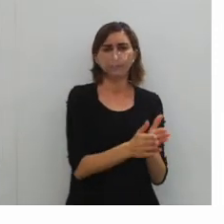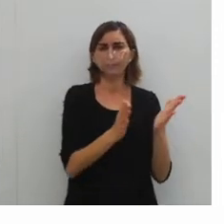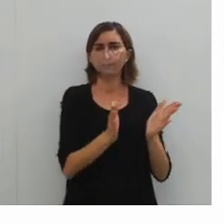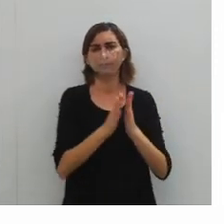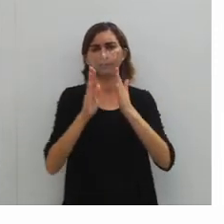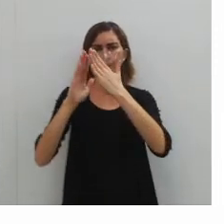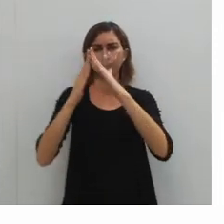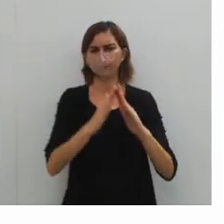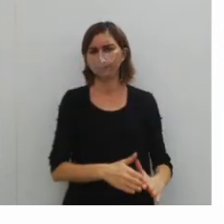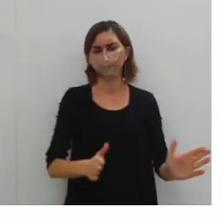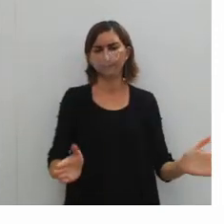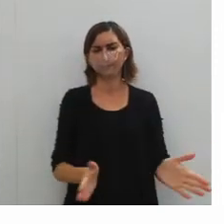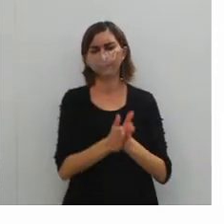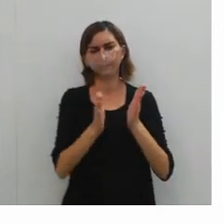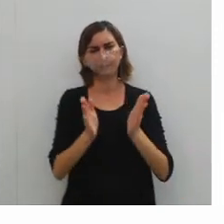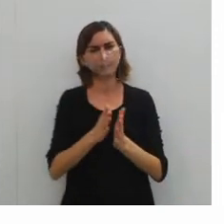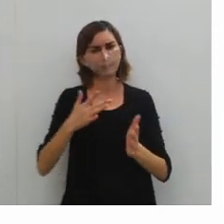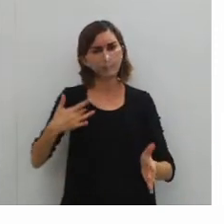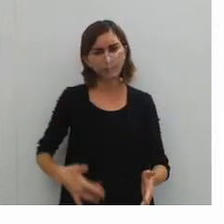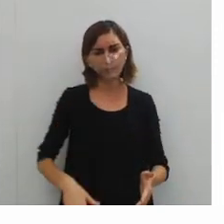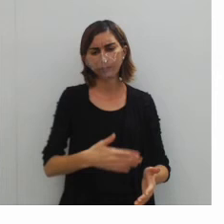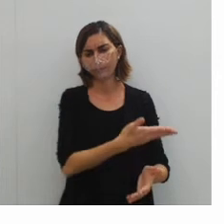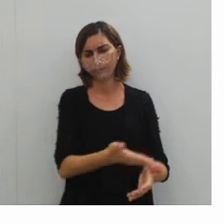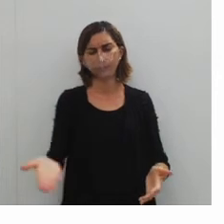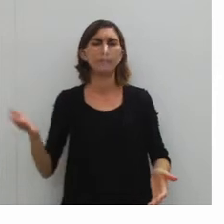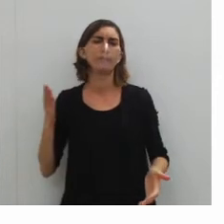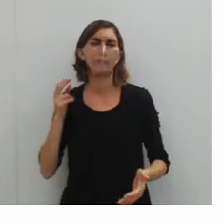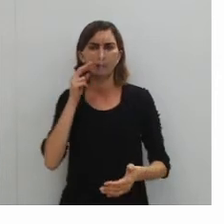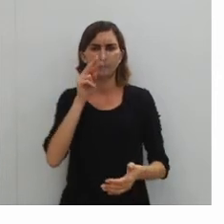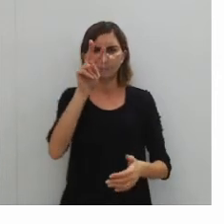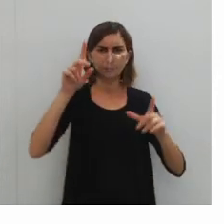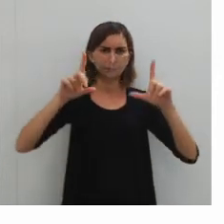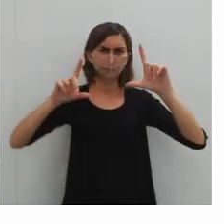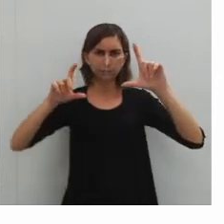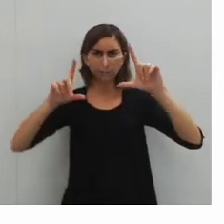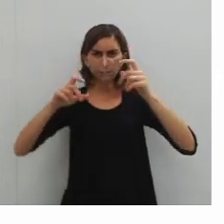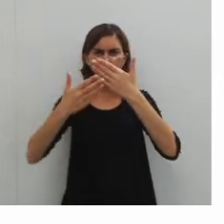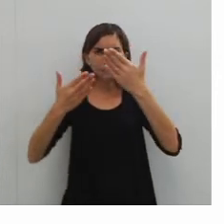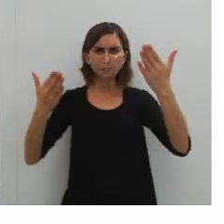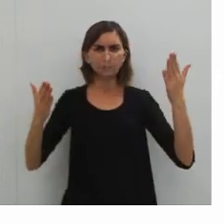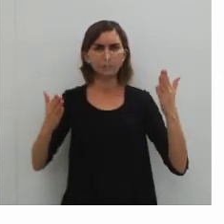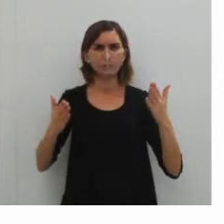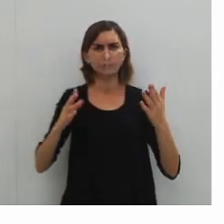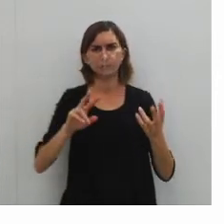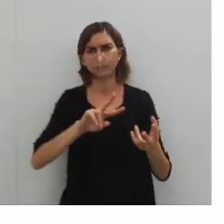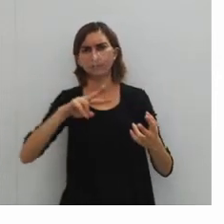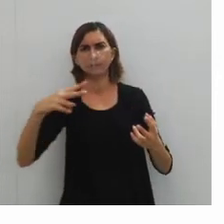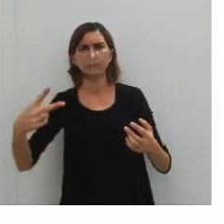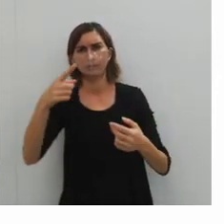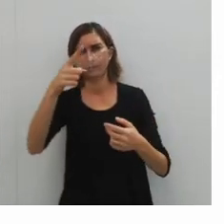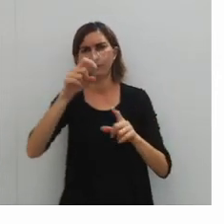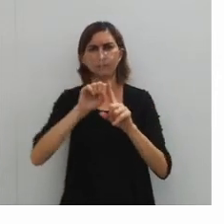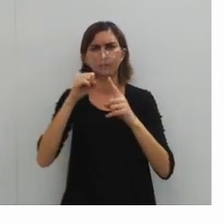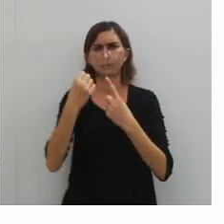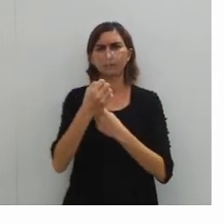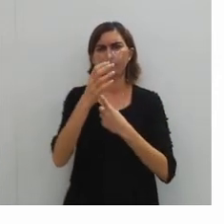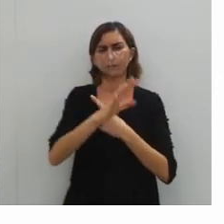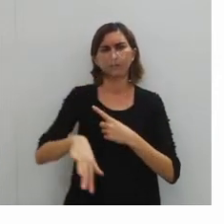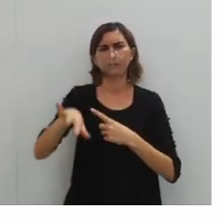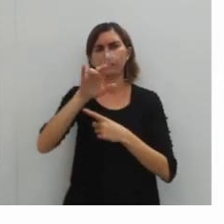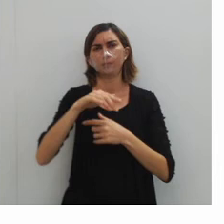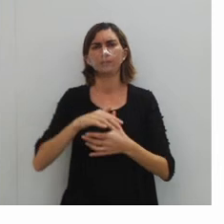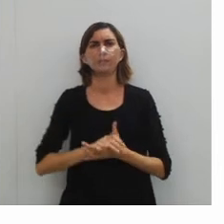vive em pobreza, miséria. A gente vê nessa imagem aí essas contradições sociais muito